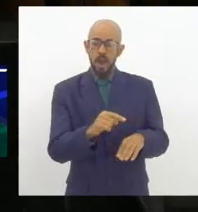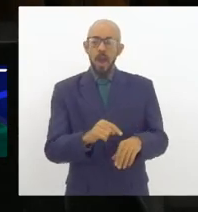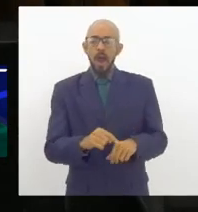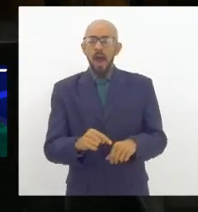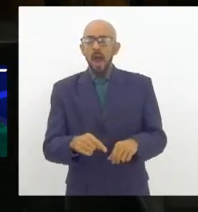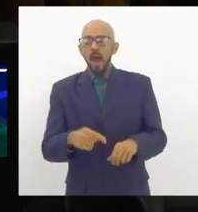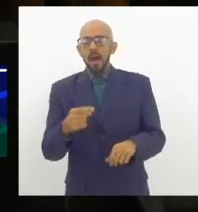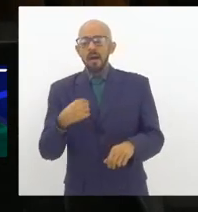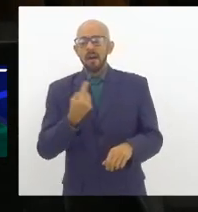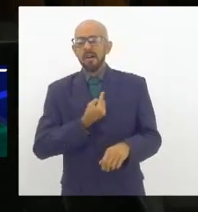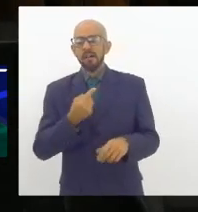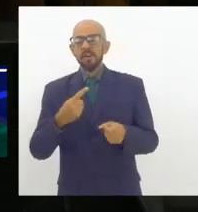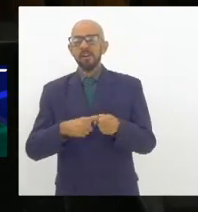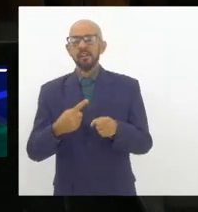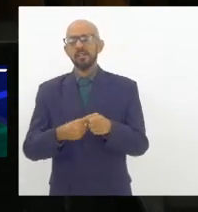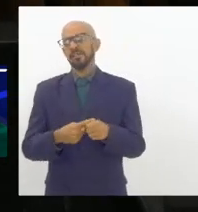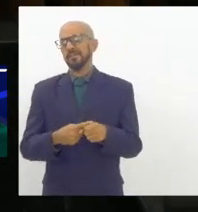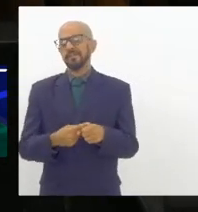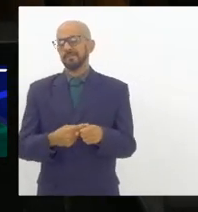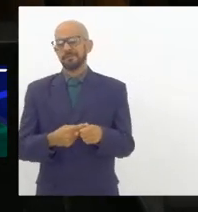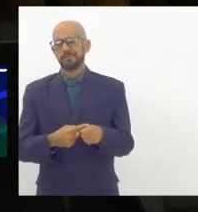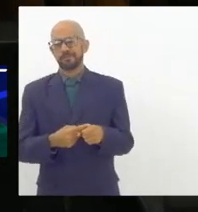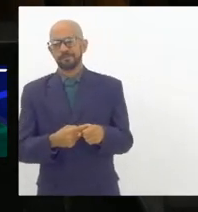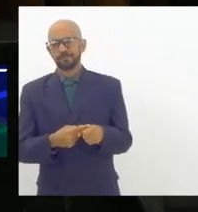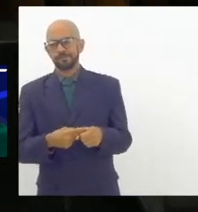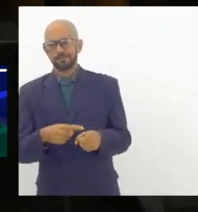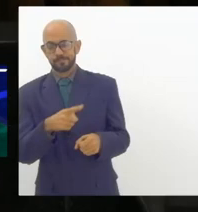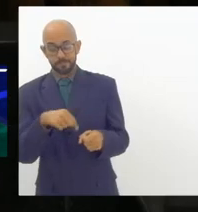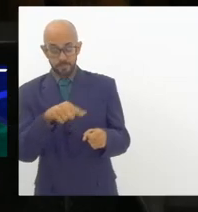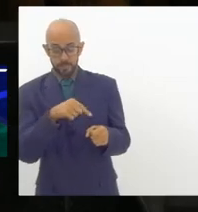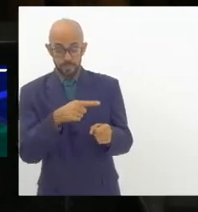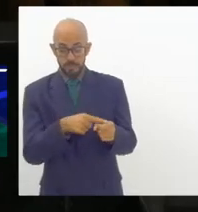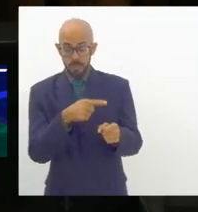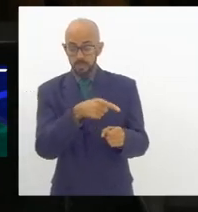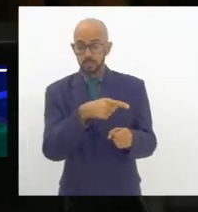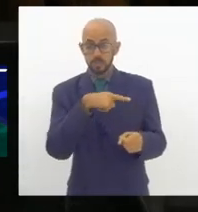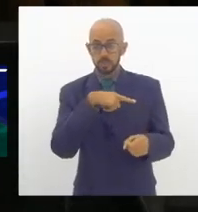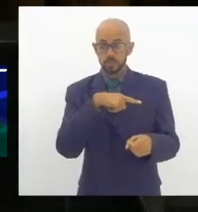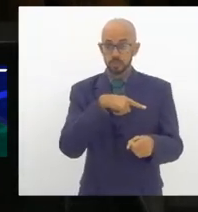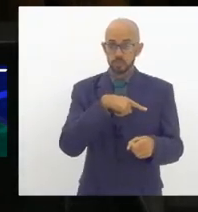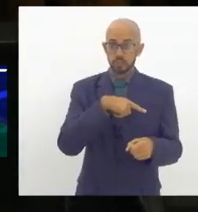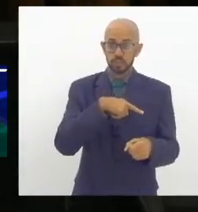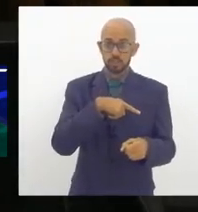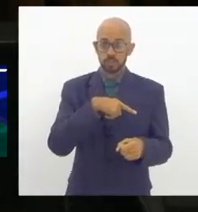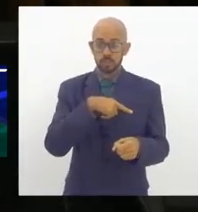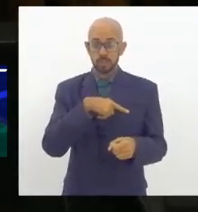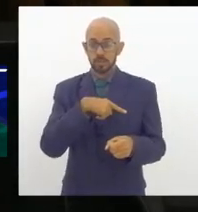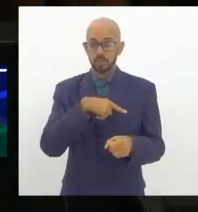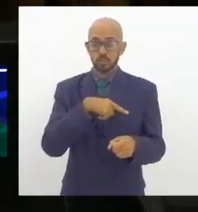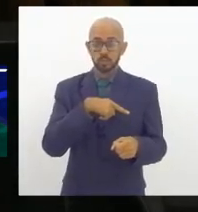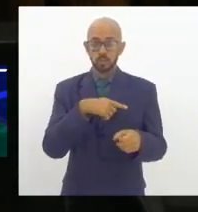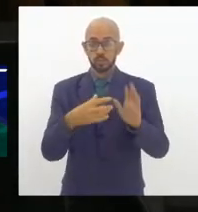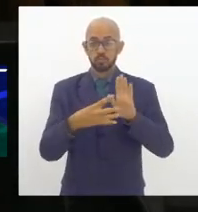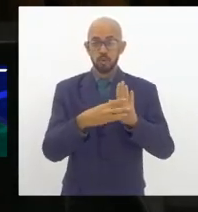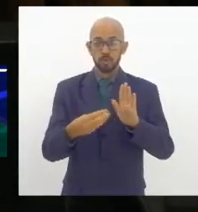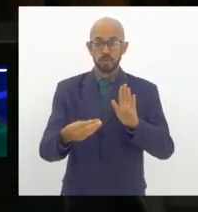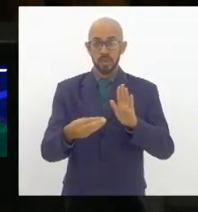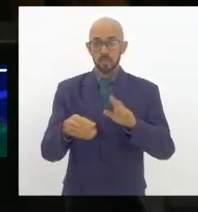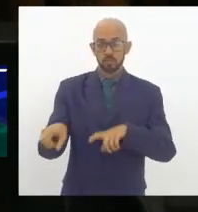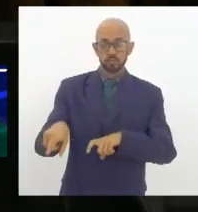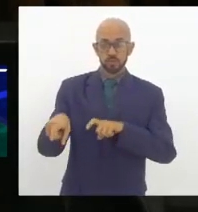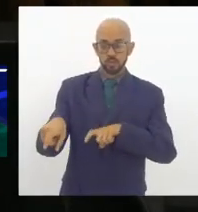e para nossa cidade a cidade é essa que carregava uma essência interiorana outras